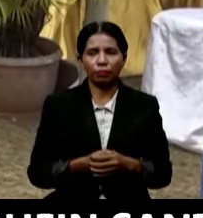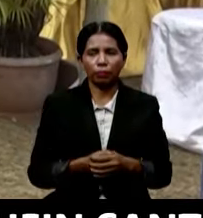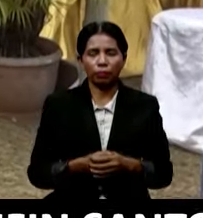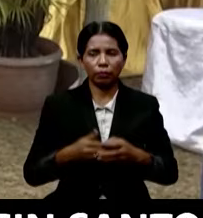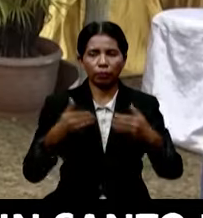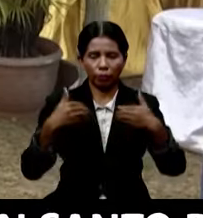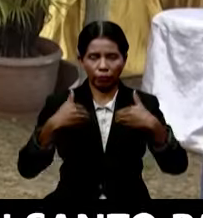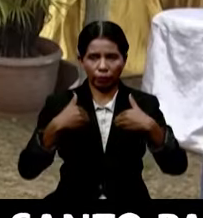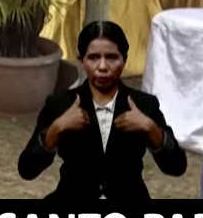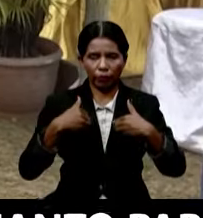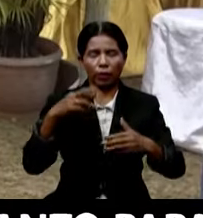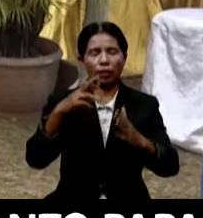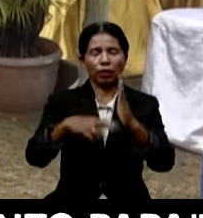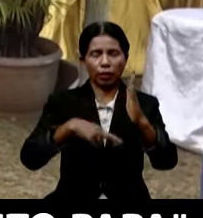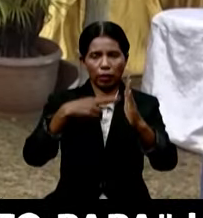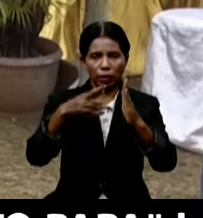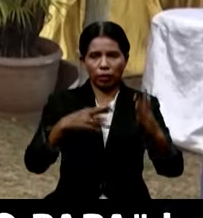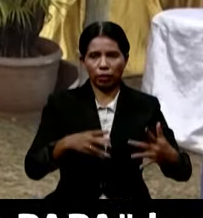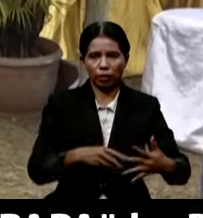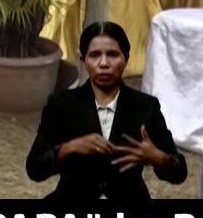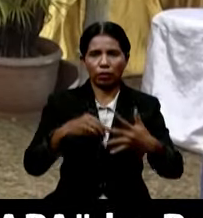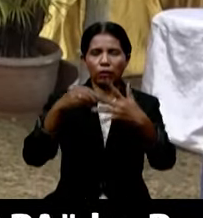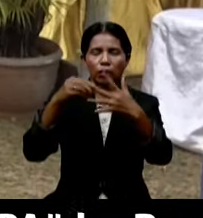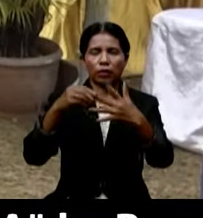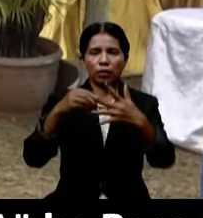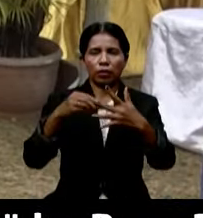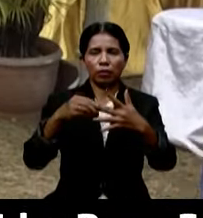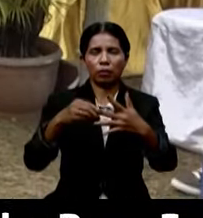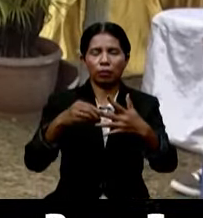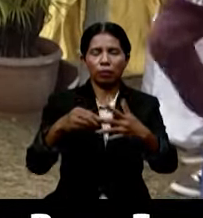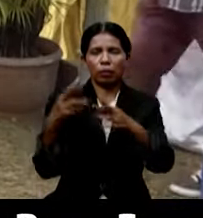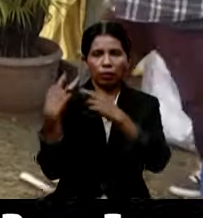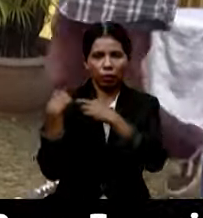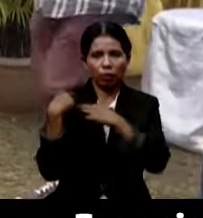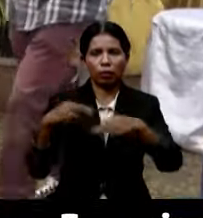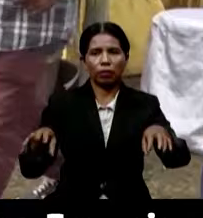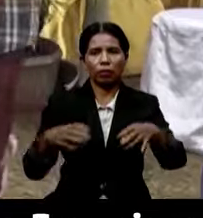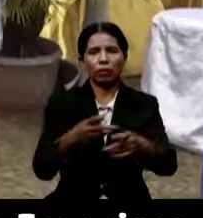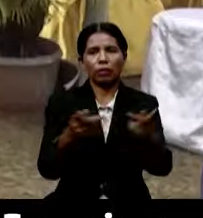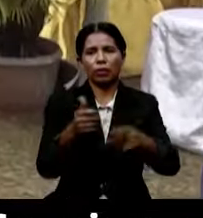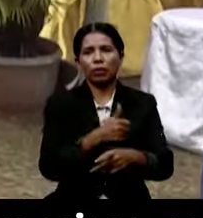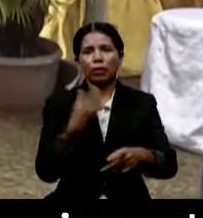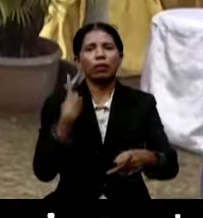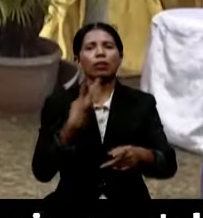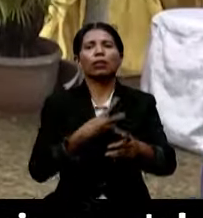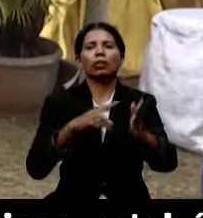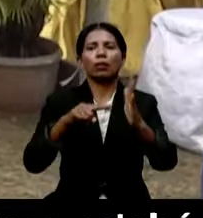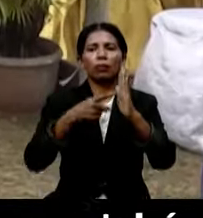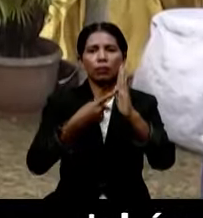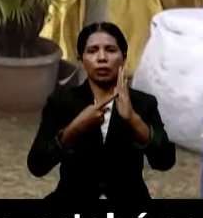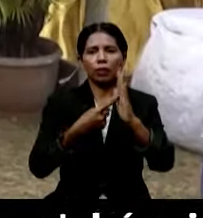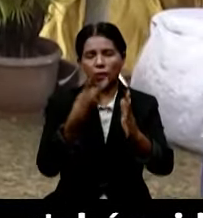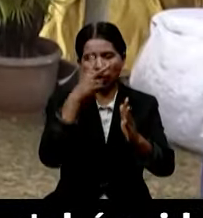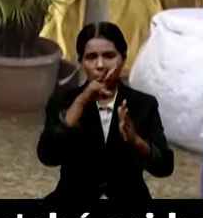hamosu regime special das karera ya parte sira kumos ita hahu hare